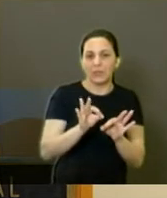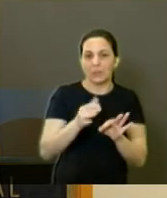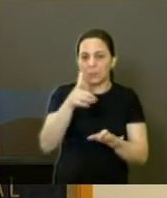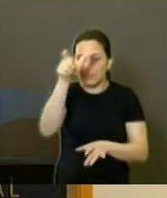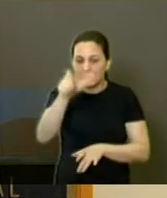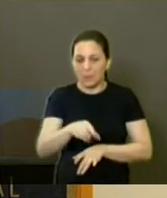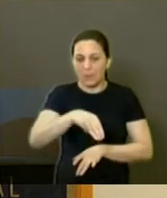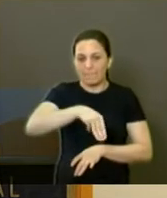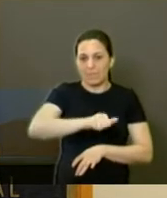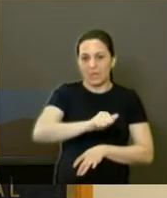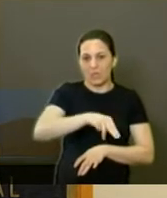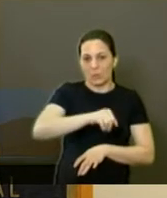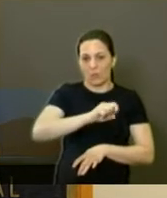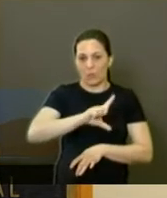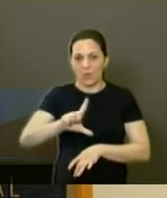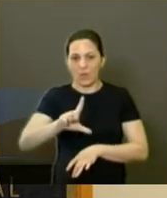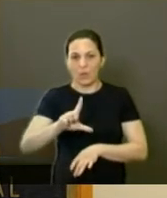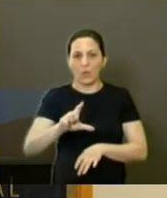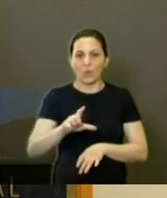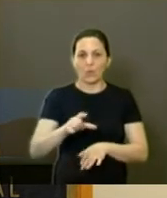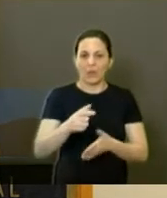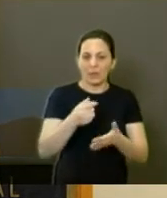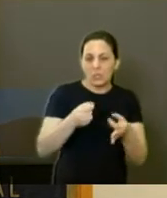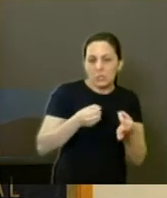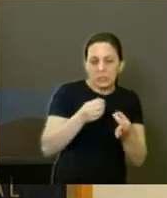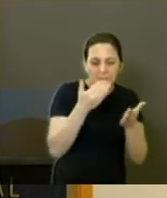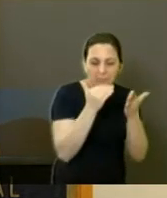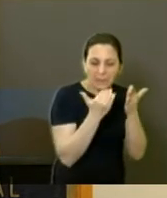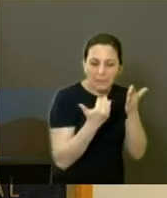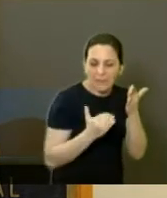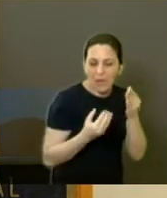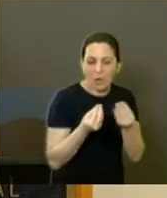Freitas, receita passada de geração em geração.